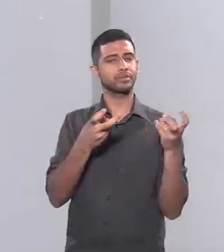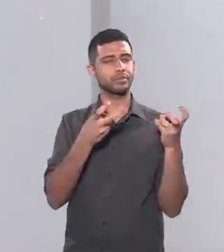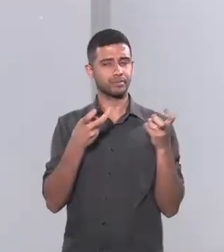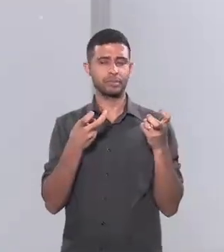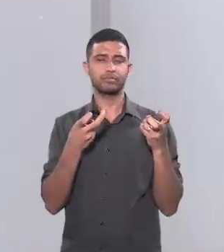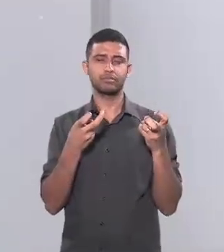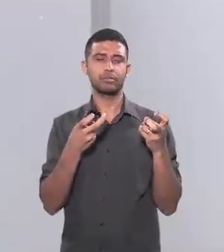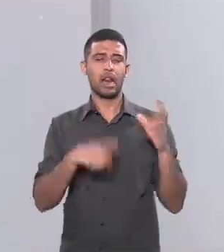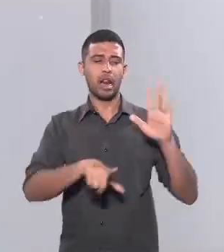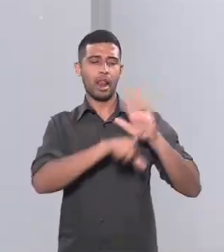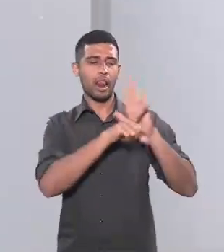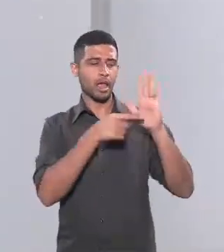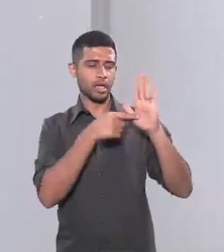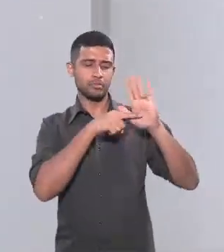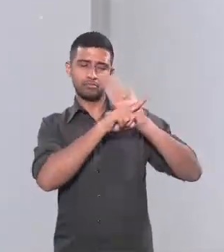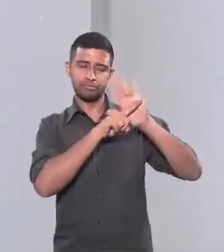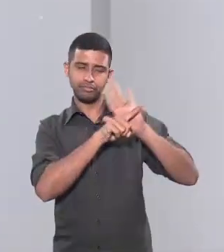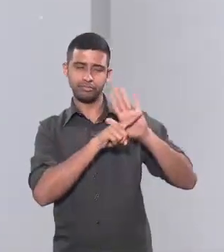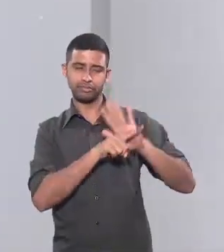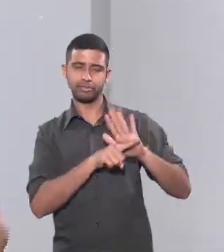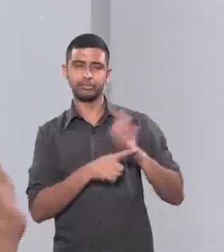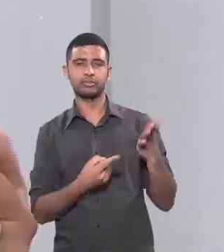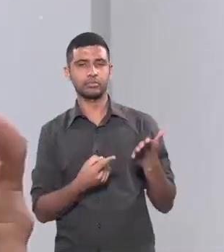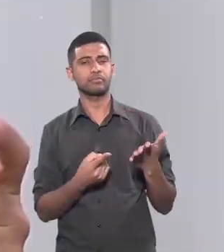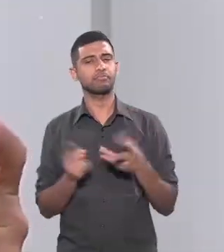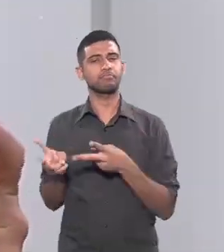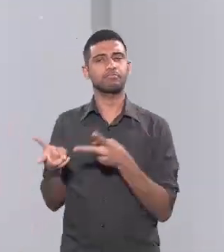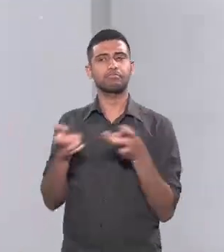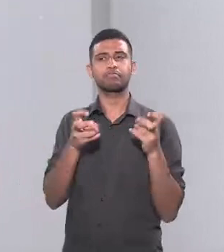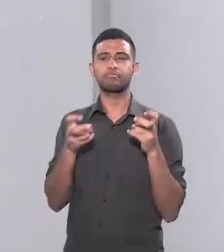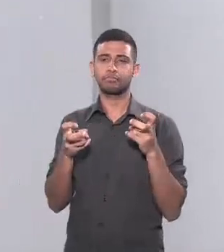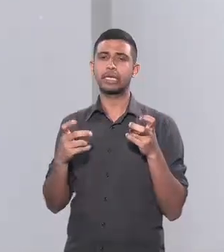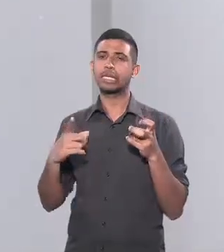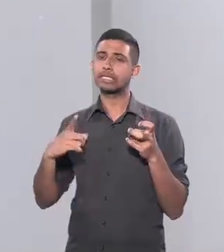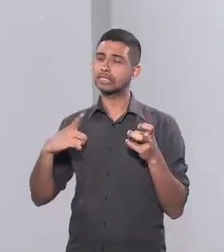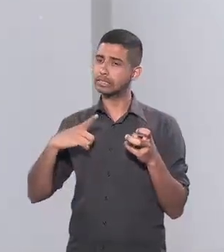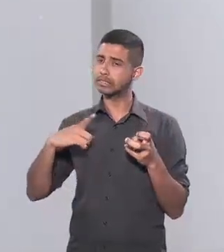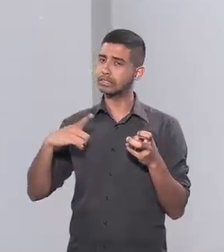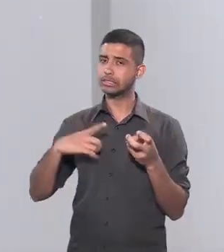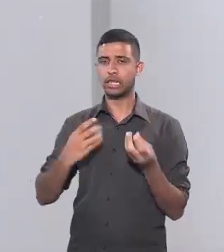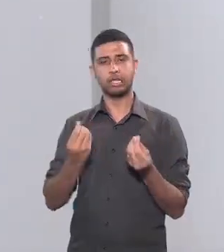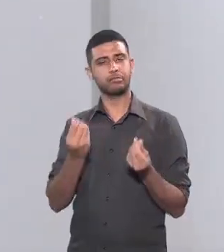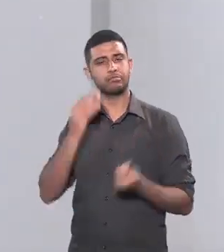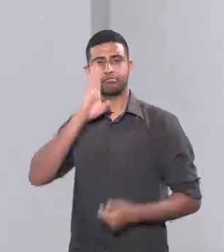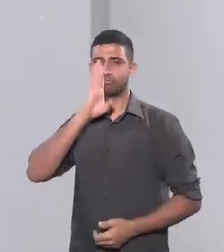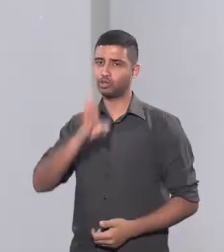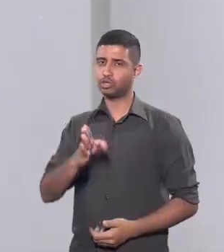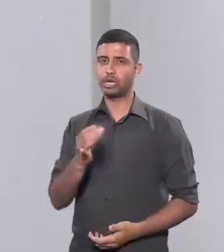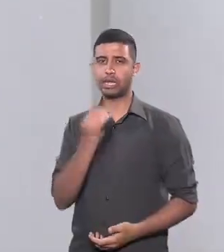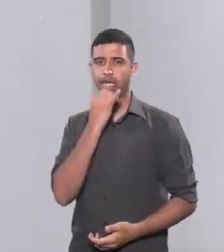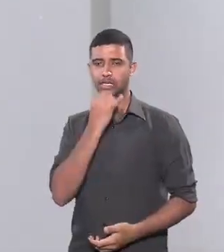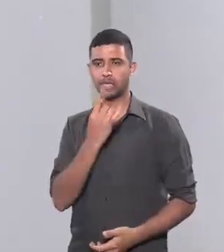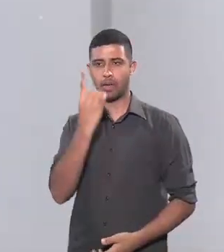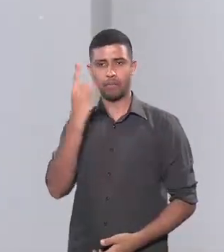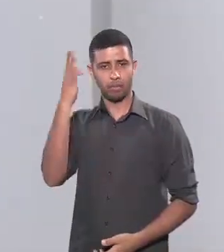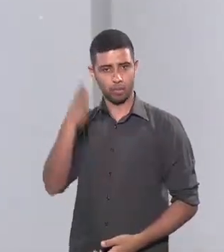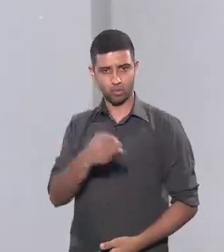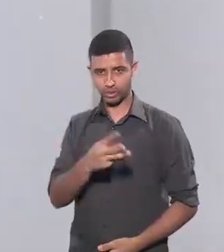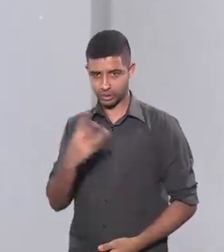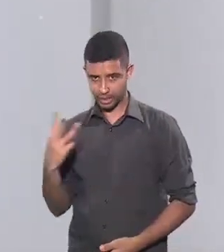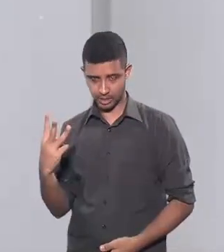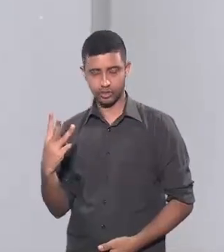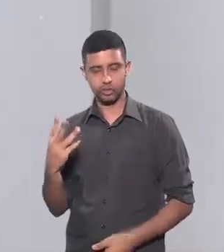visto, na verdade, numa análise dessa legislação, é que tem se estabelecido um critério muito direto. 1/3